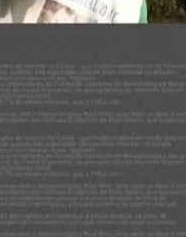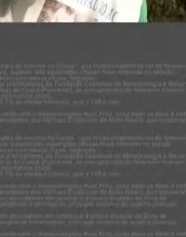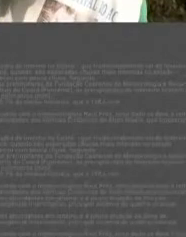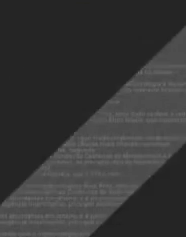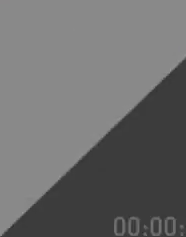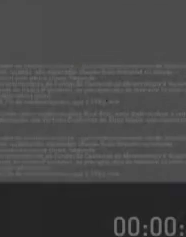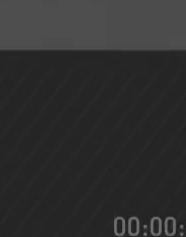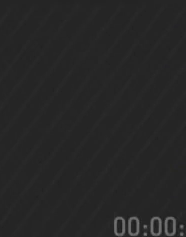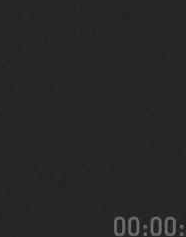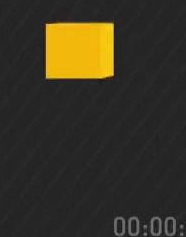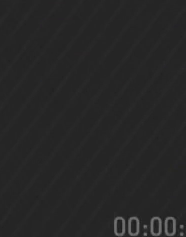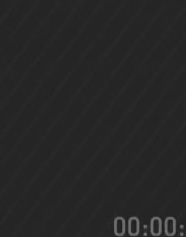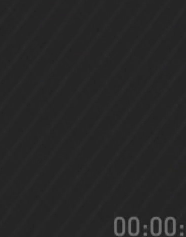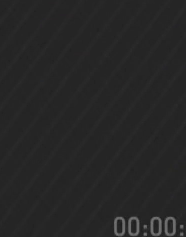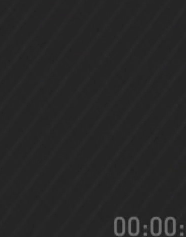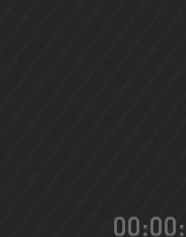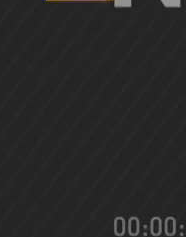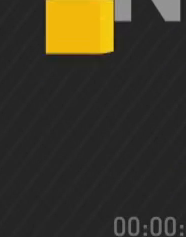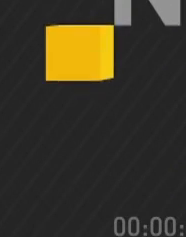ae